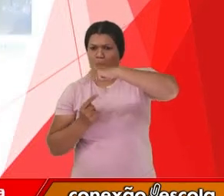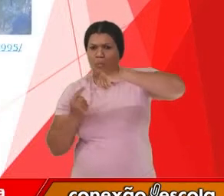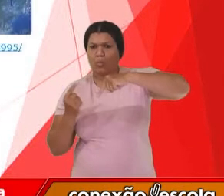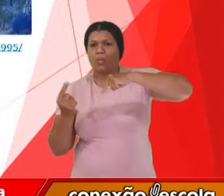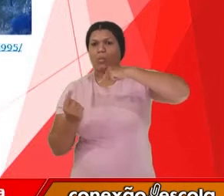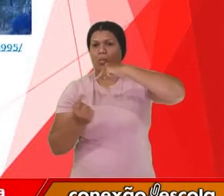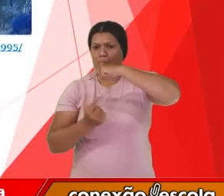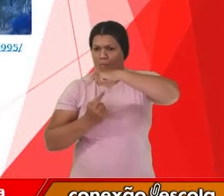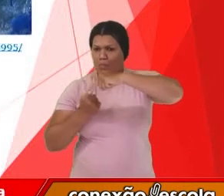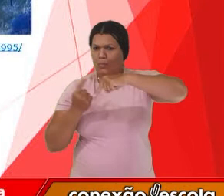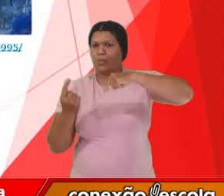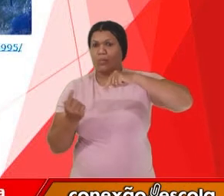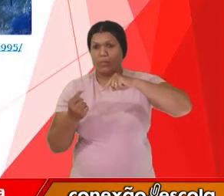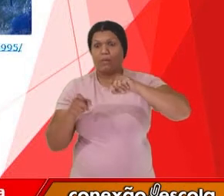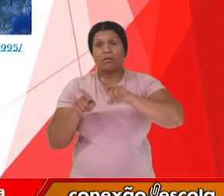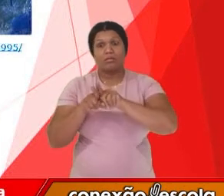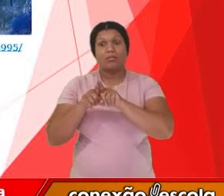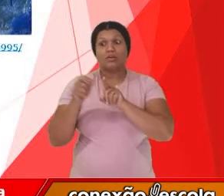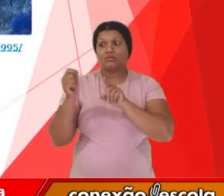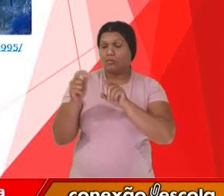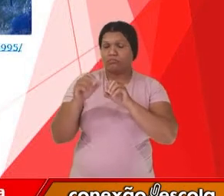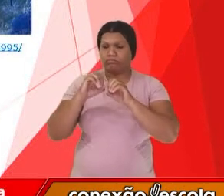translação.